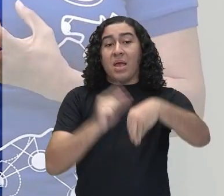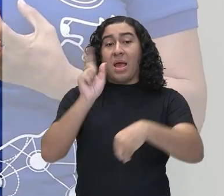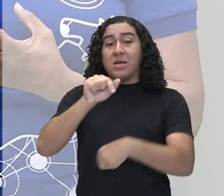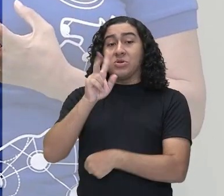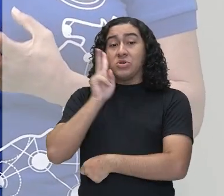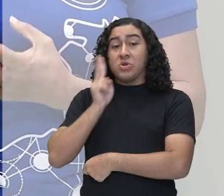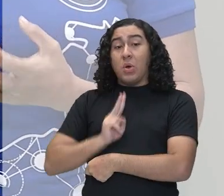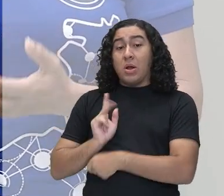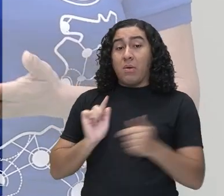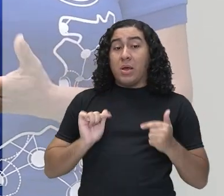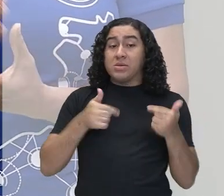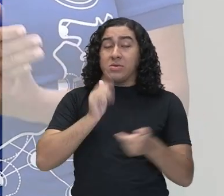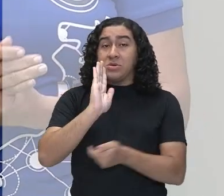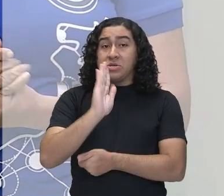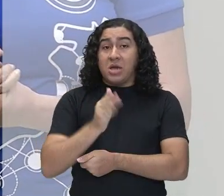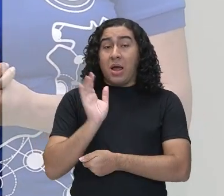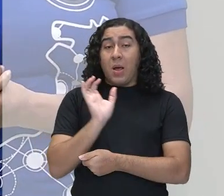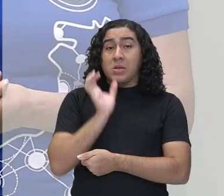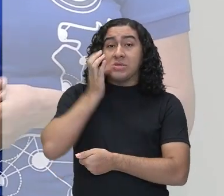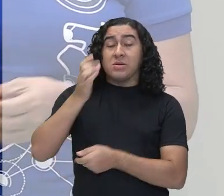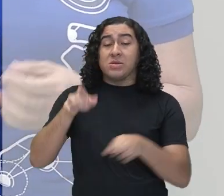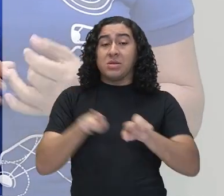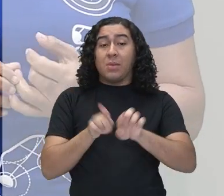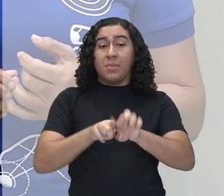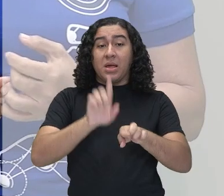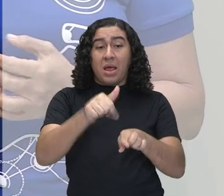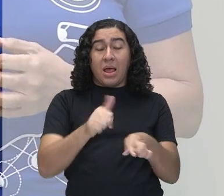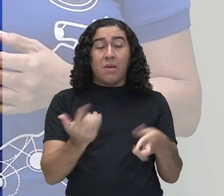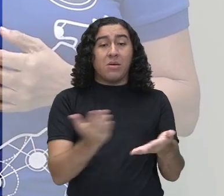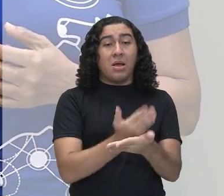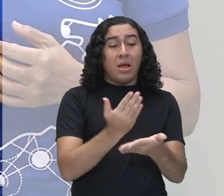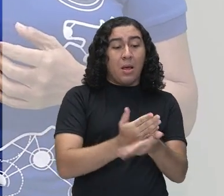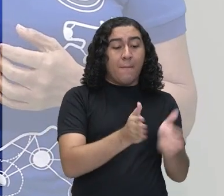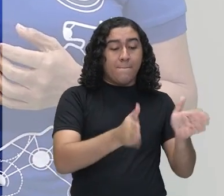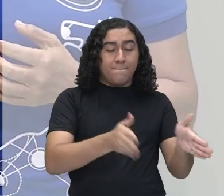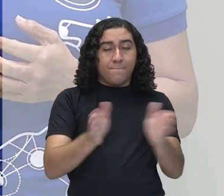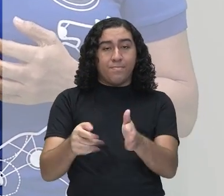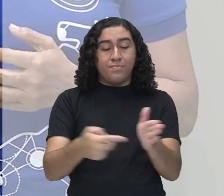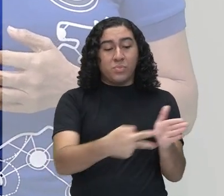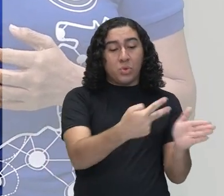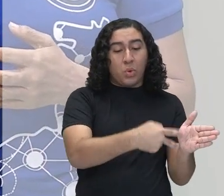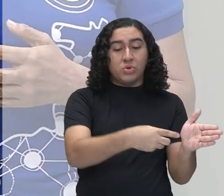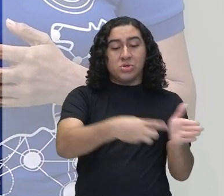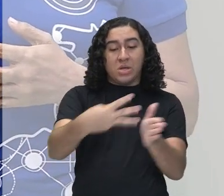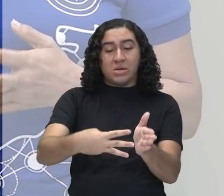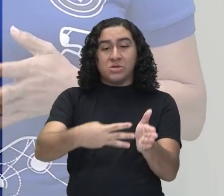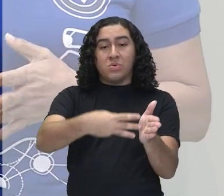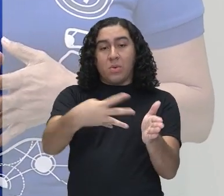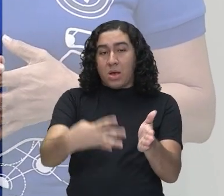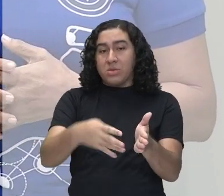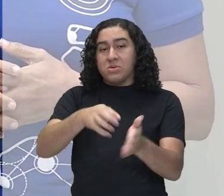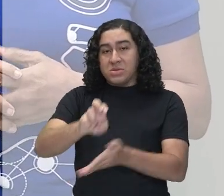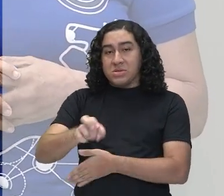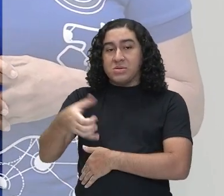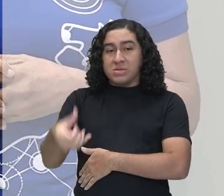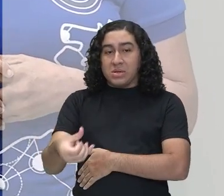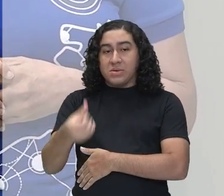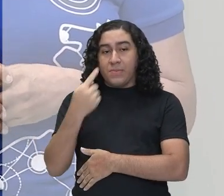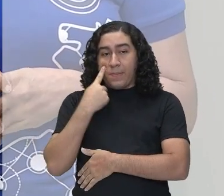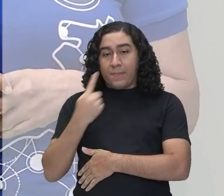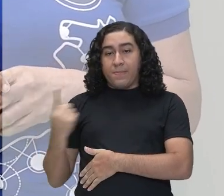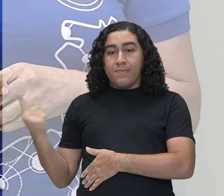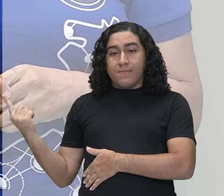já aconteceram, está lá nos capítulos 2, 3, 4, 5 e